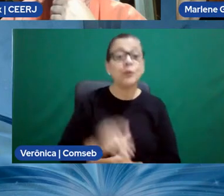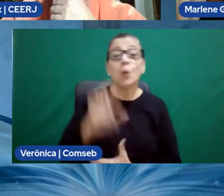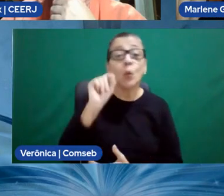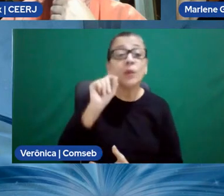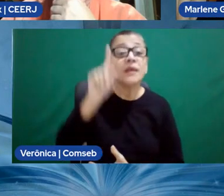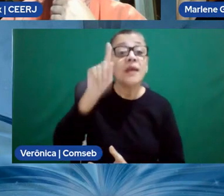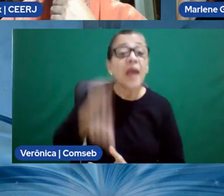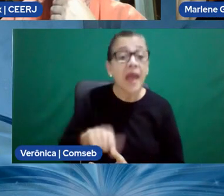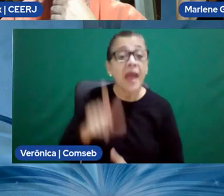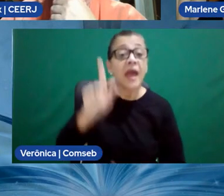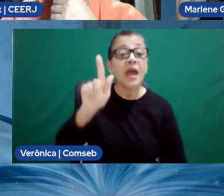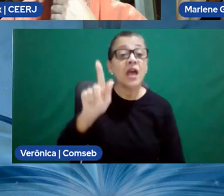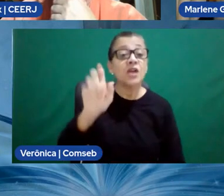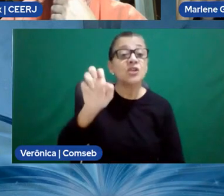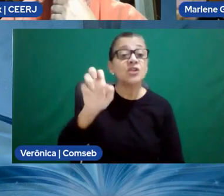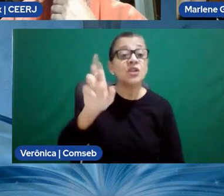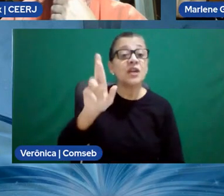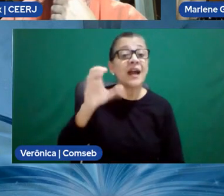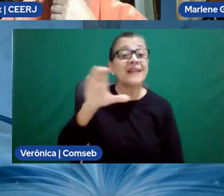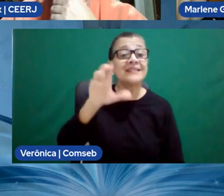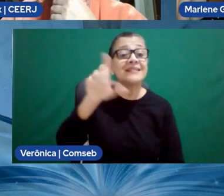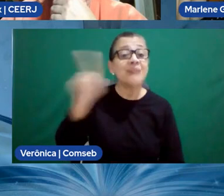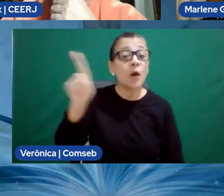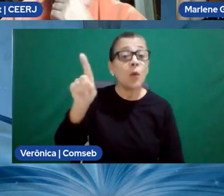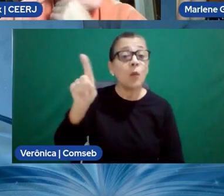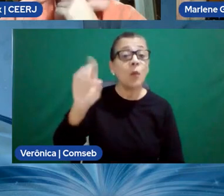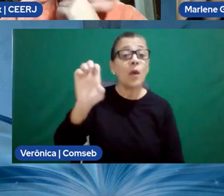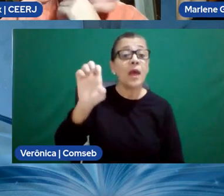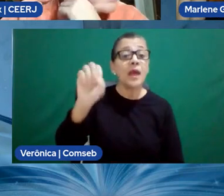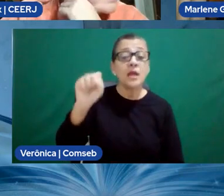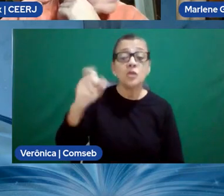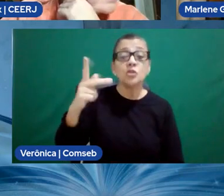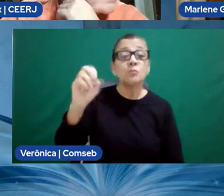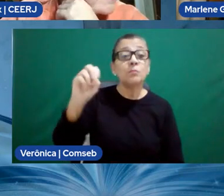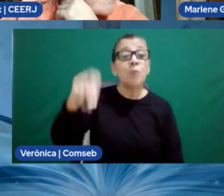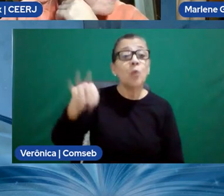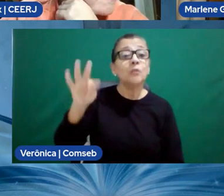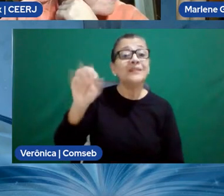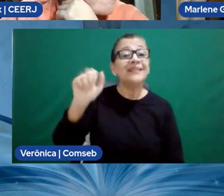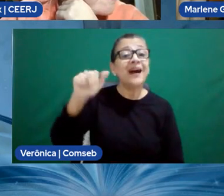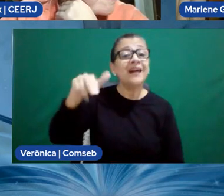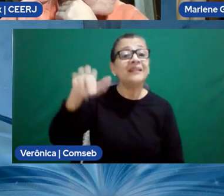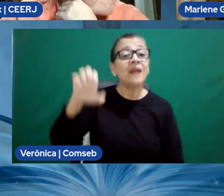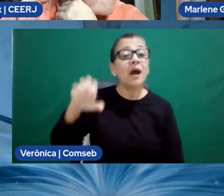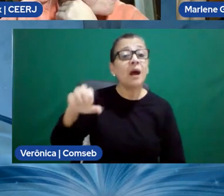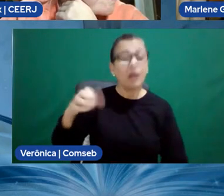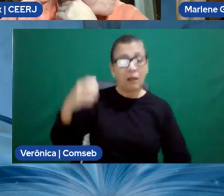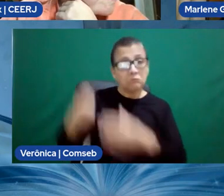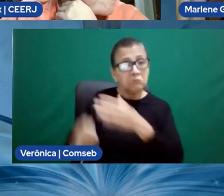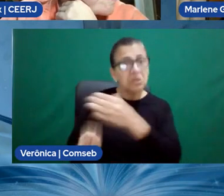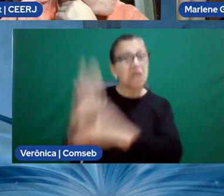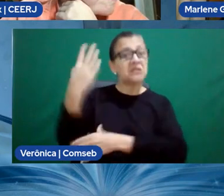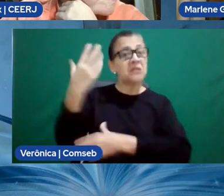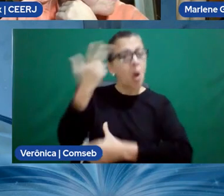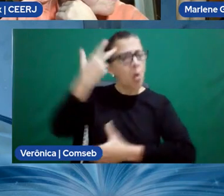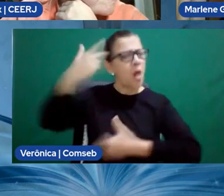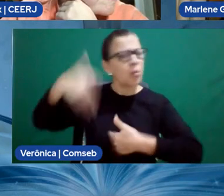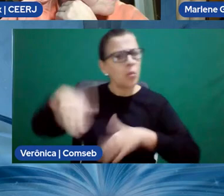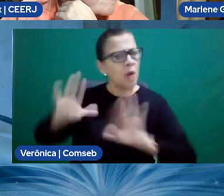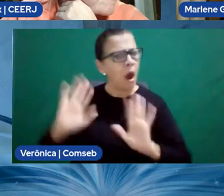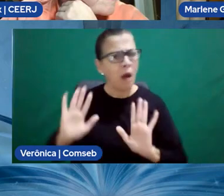geração espontânea e, do ponto de vista espírita, ela existe? Muito bem